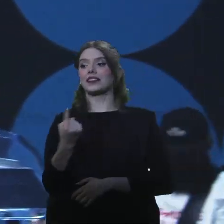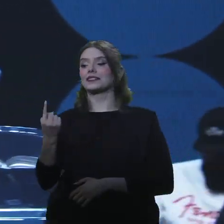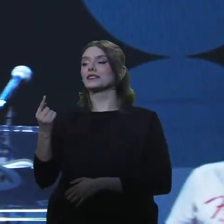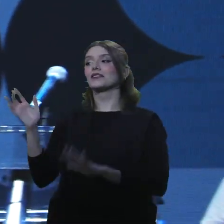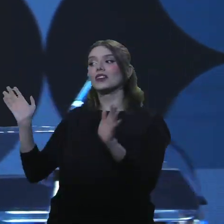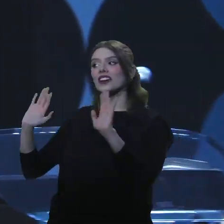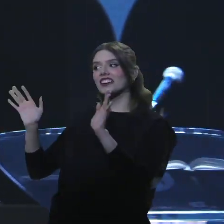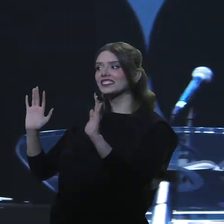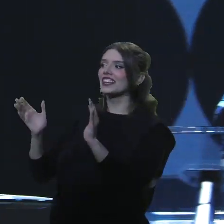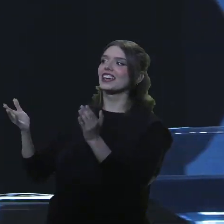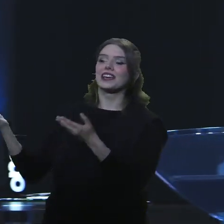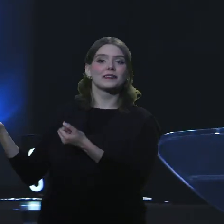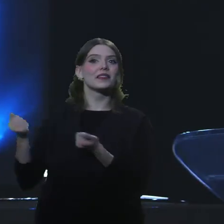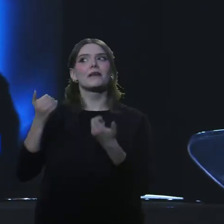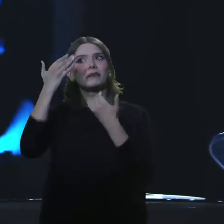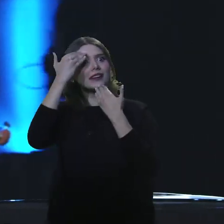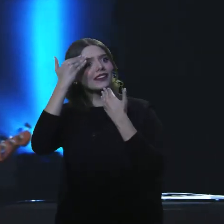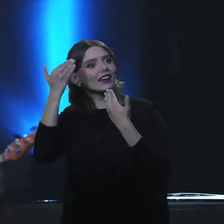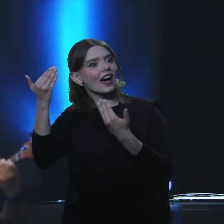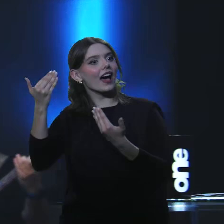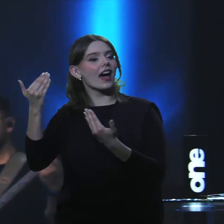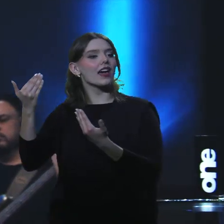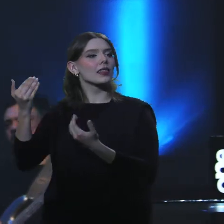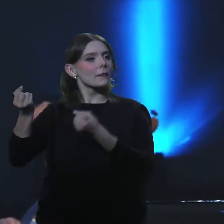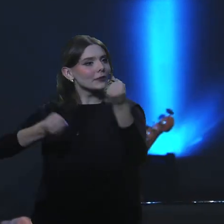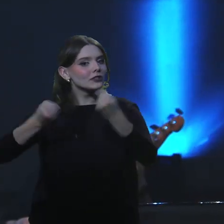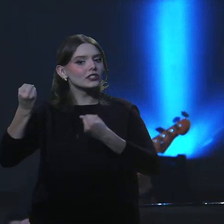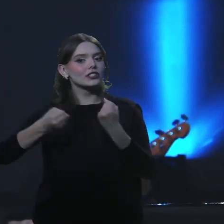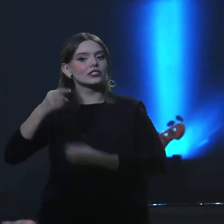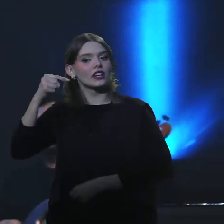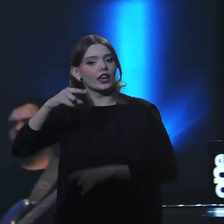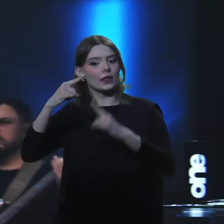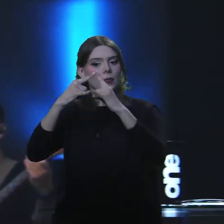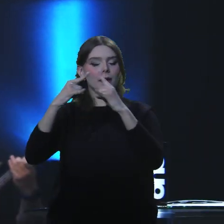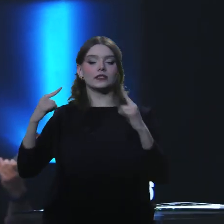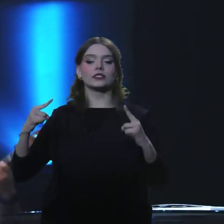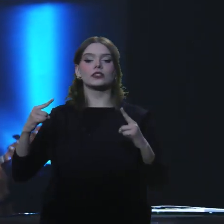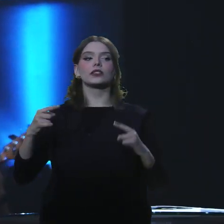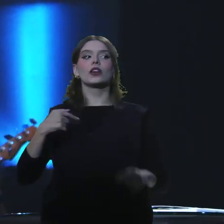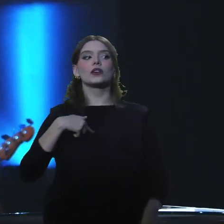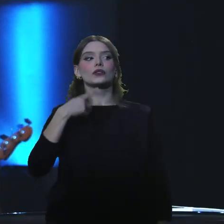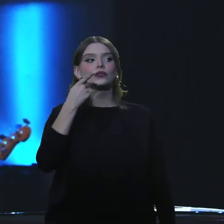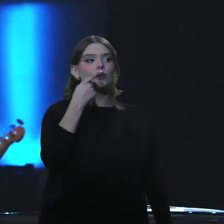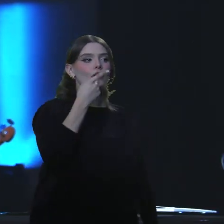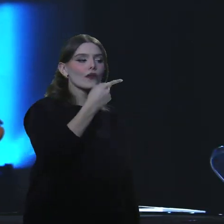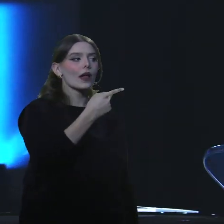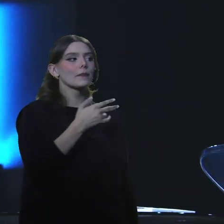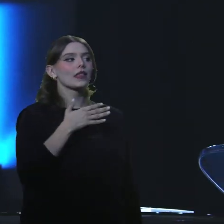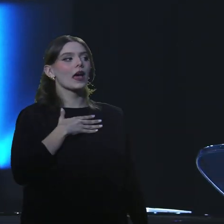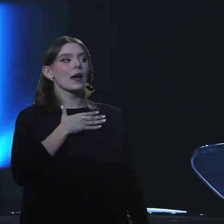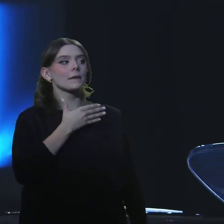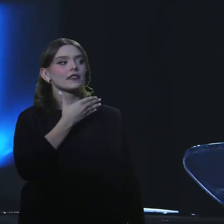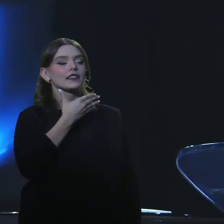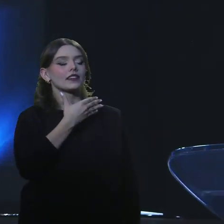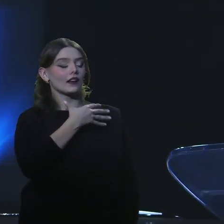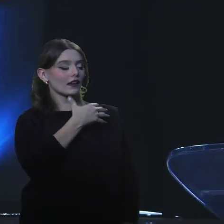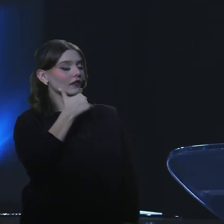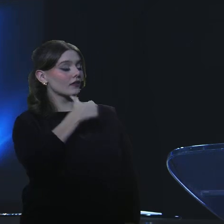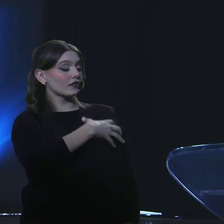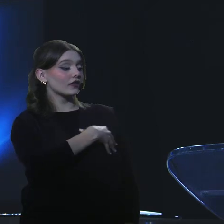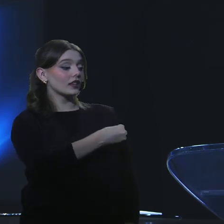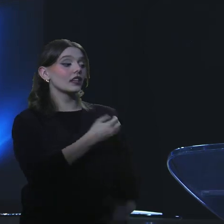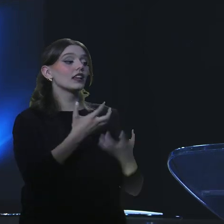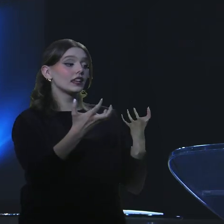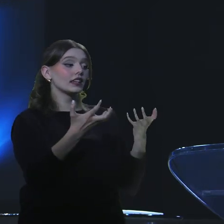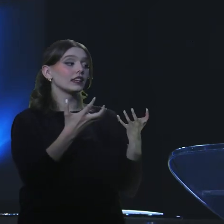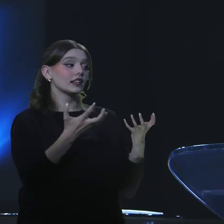cumprimentei o pai, falei: nossa, obrigado, porque você está vindo aqui. Ele falou assim: pastor, deixa eu te contar uma coisa. A minha filha, um tempo atrás, queria ir para a praia e queria que eu levasse